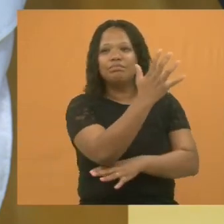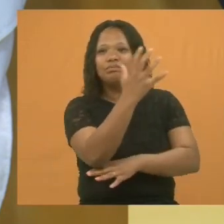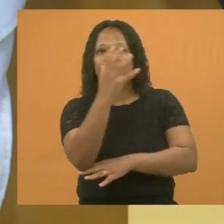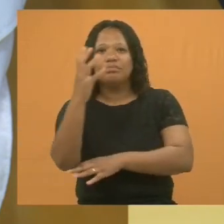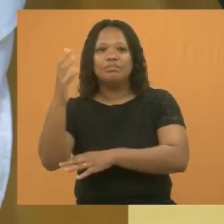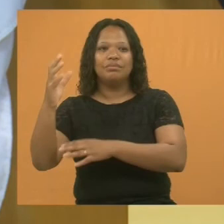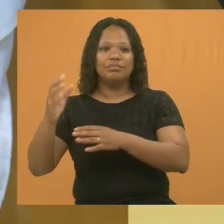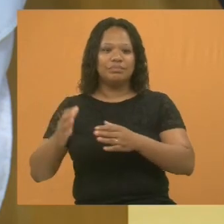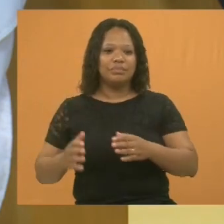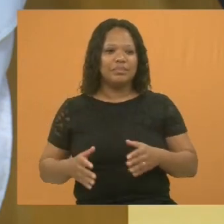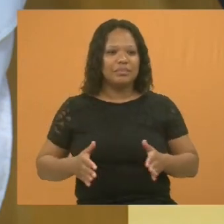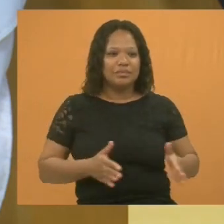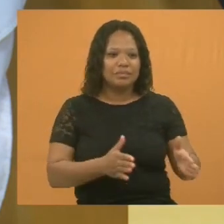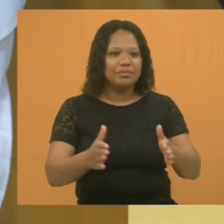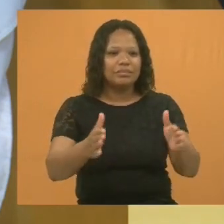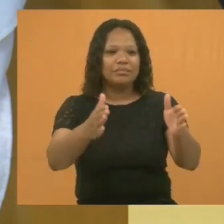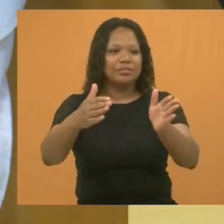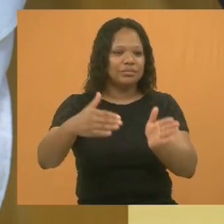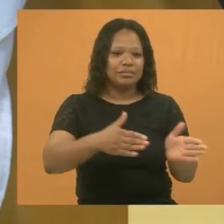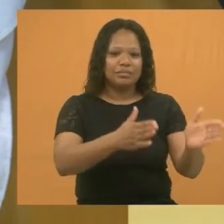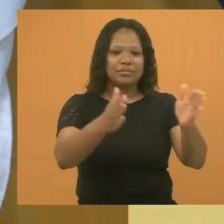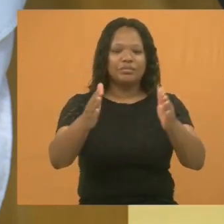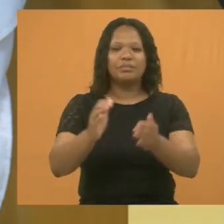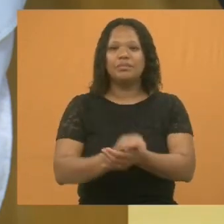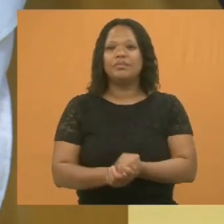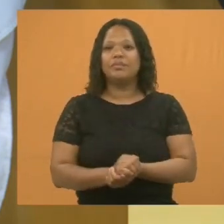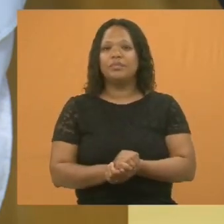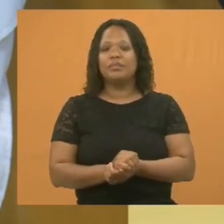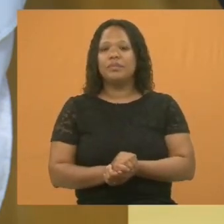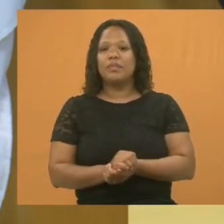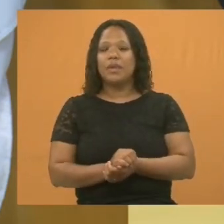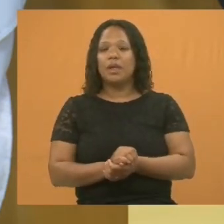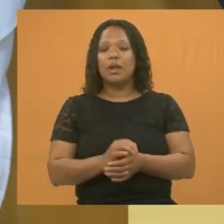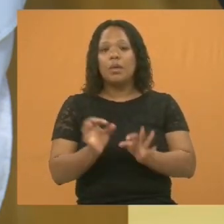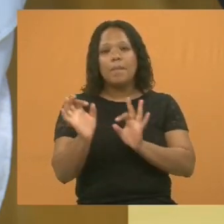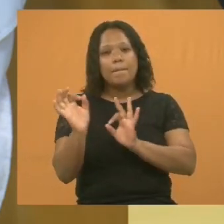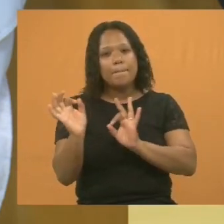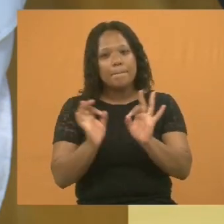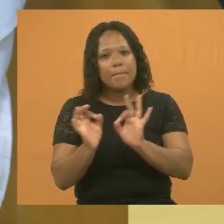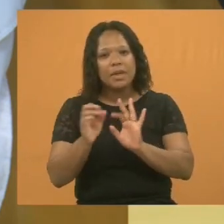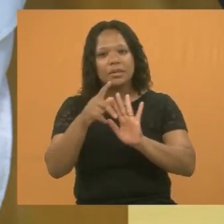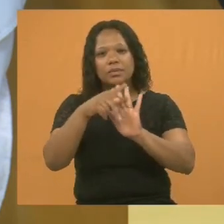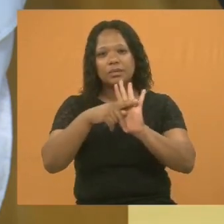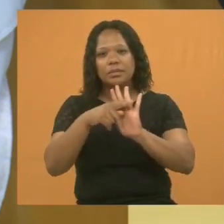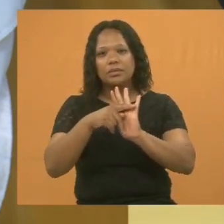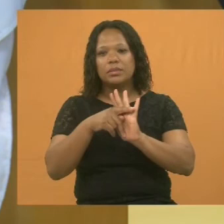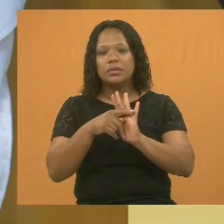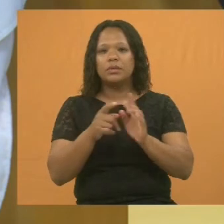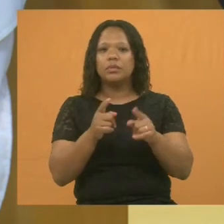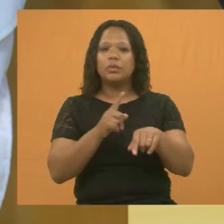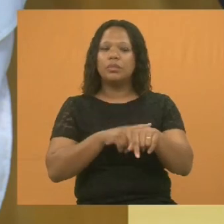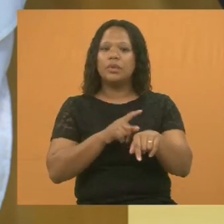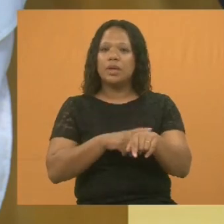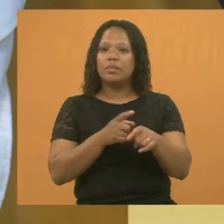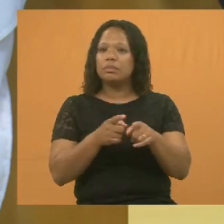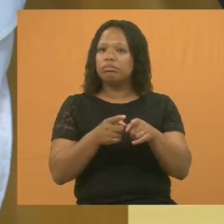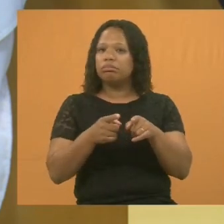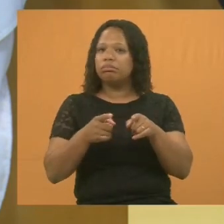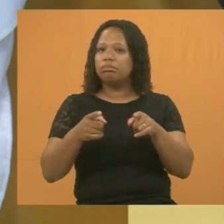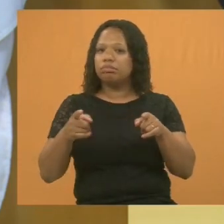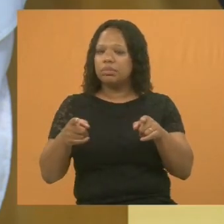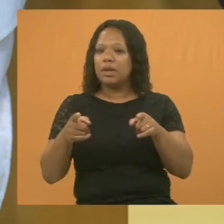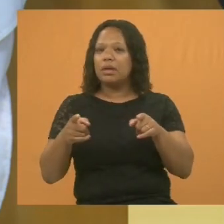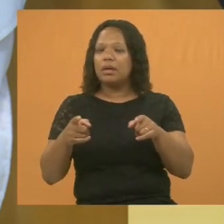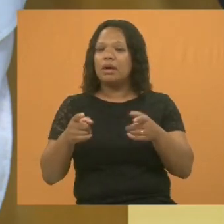área do aquário e Colinas. Então, um plano elaborado, ele, num prazo determinado, estabelece